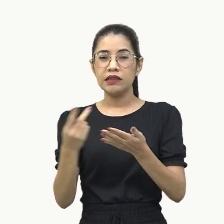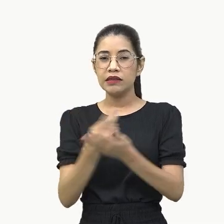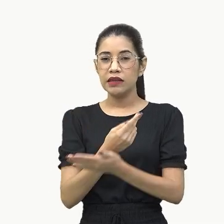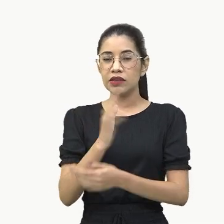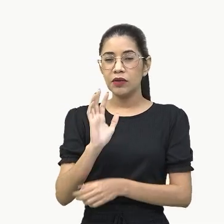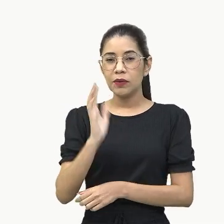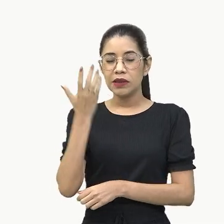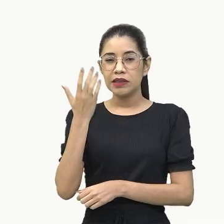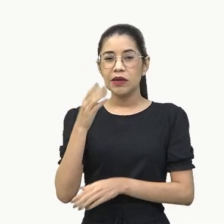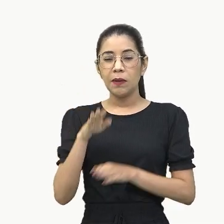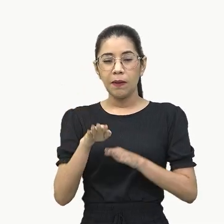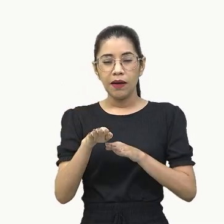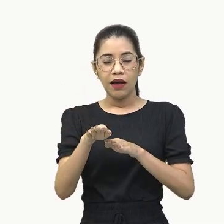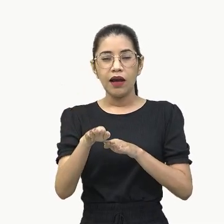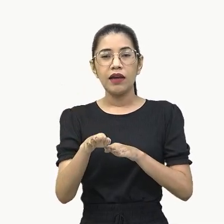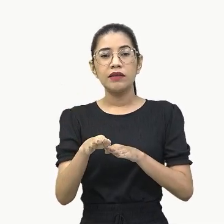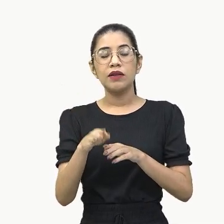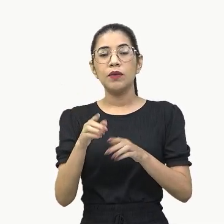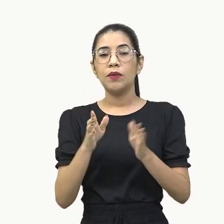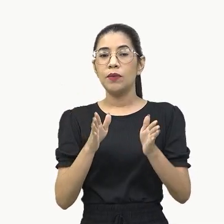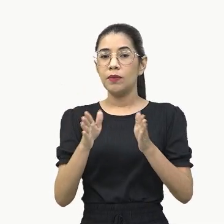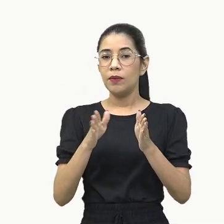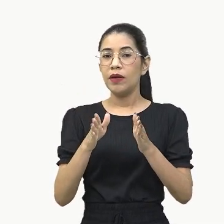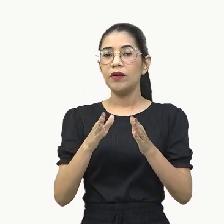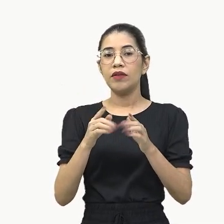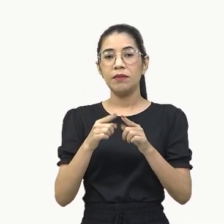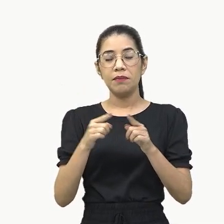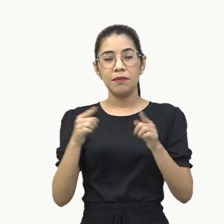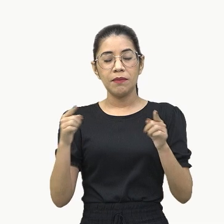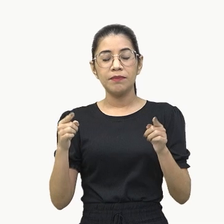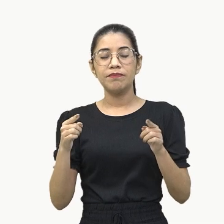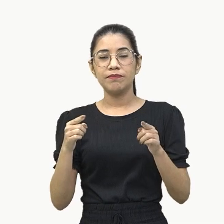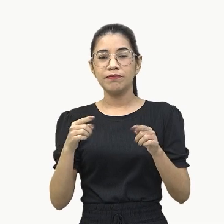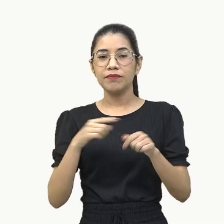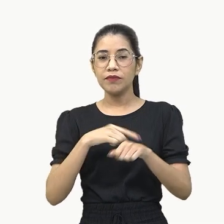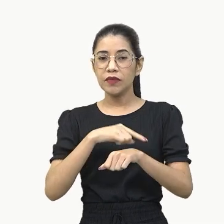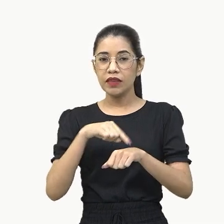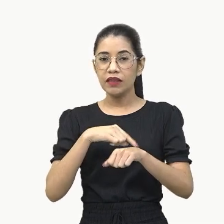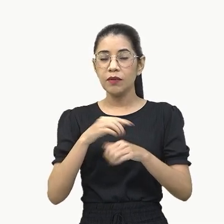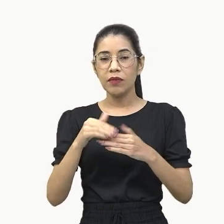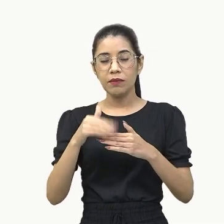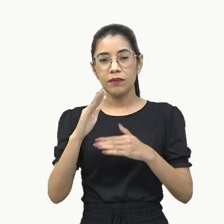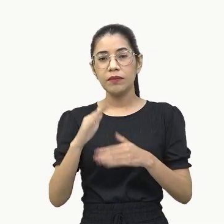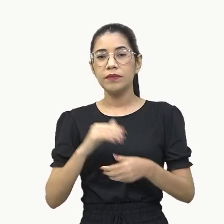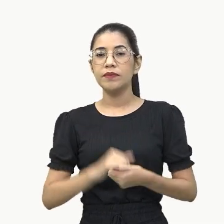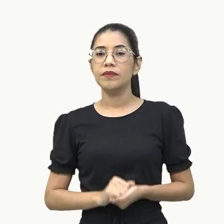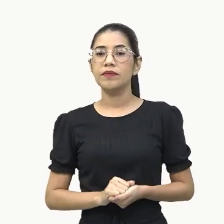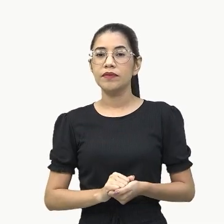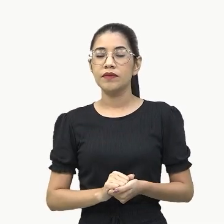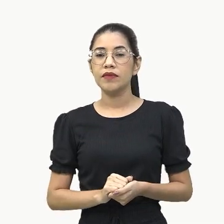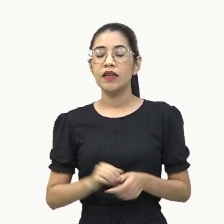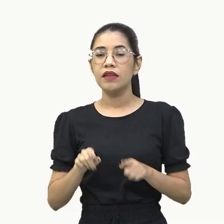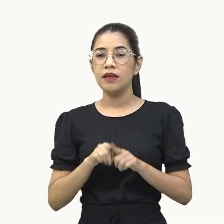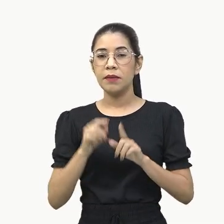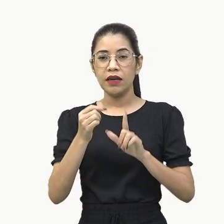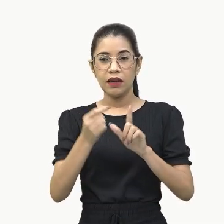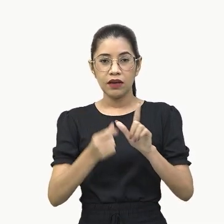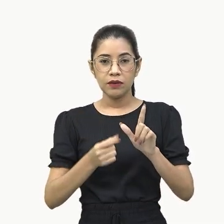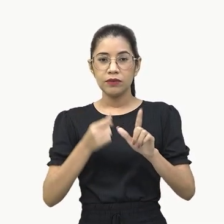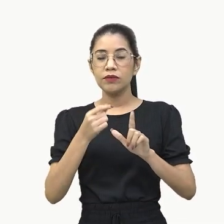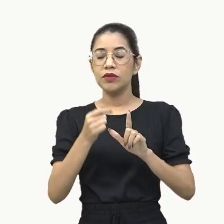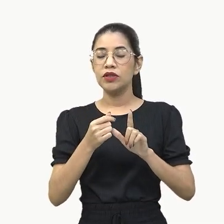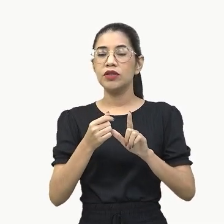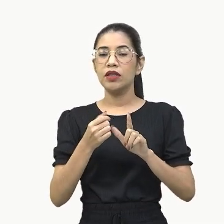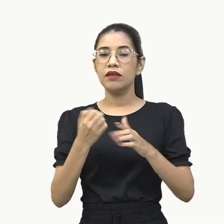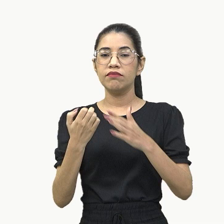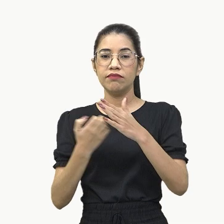naquela estrada eu vou ter um tempo de viagem maior né Eh a eficiência também logística né dessas